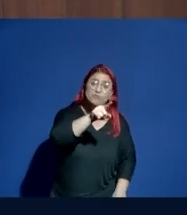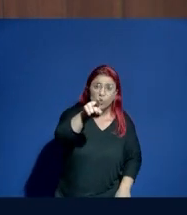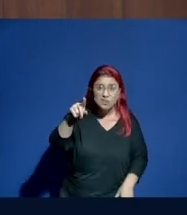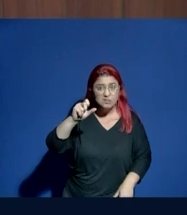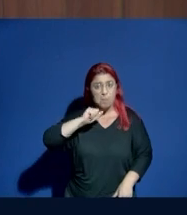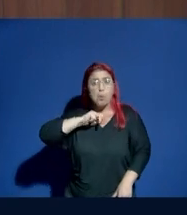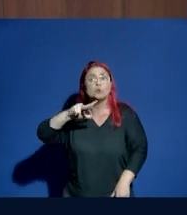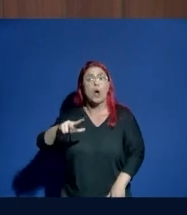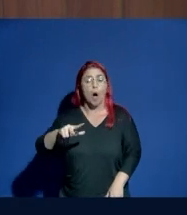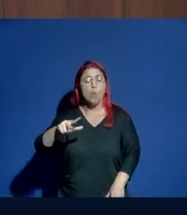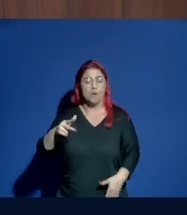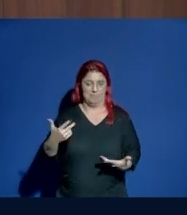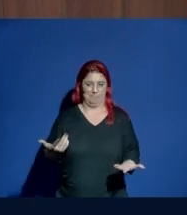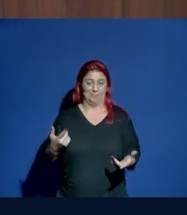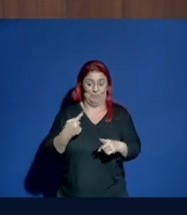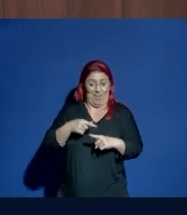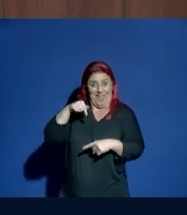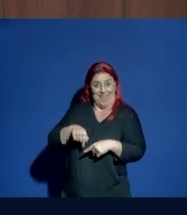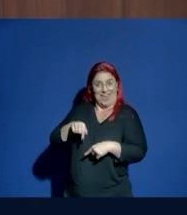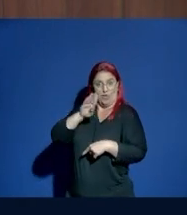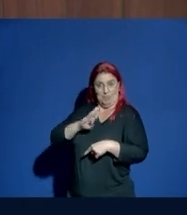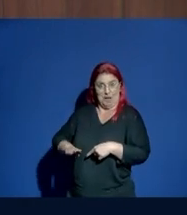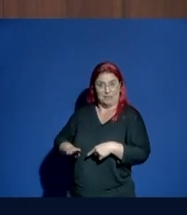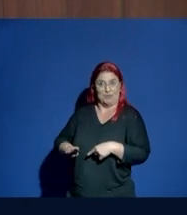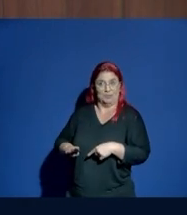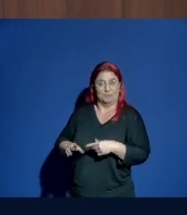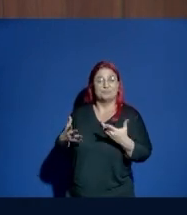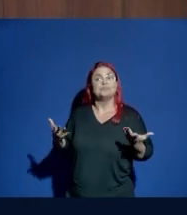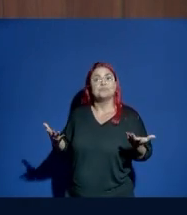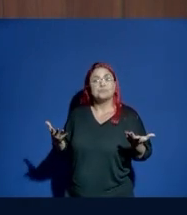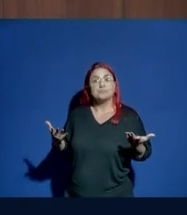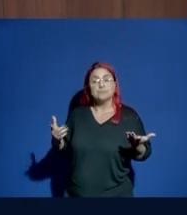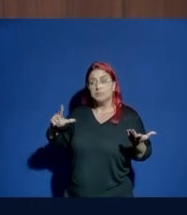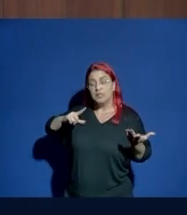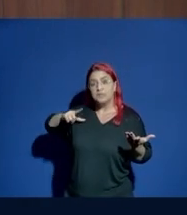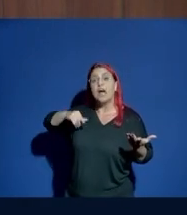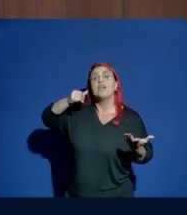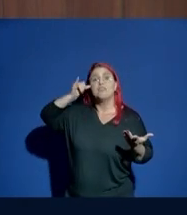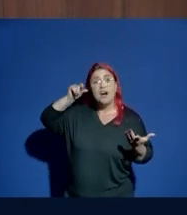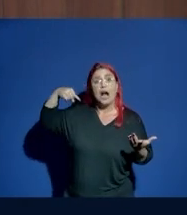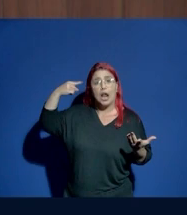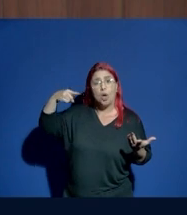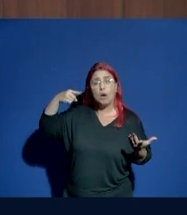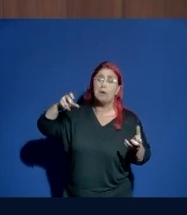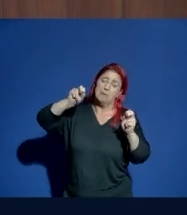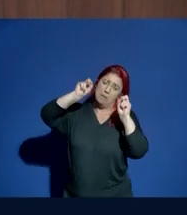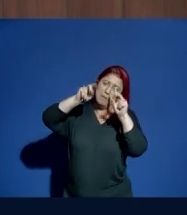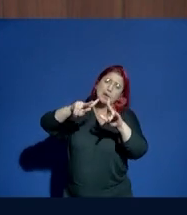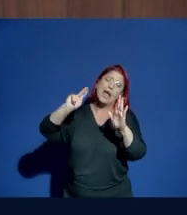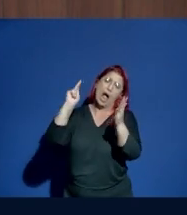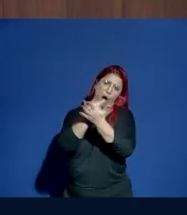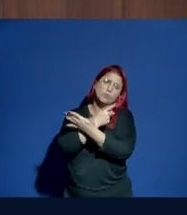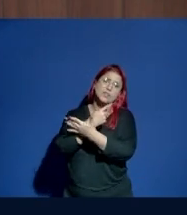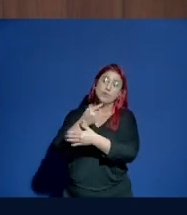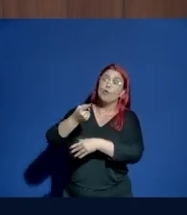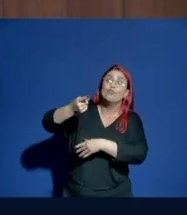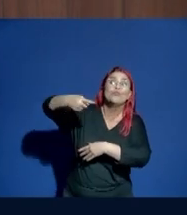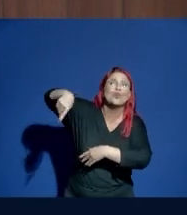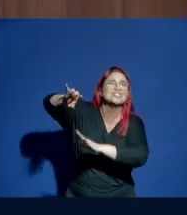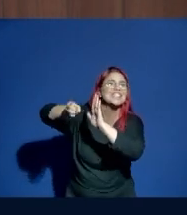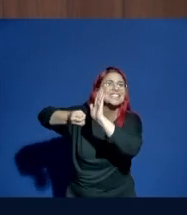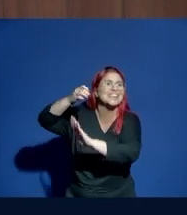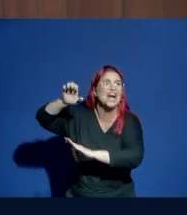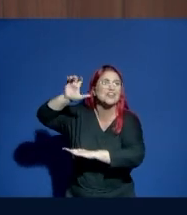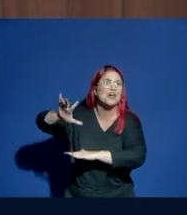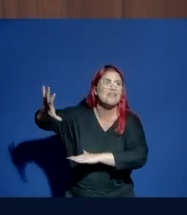que bois no nosso país só come capim se tem aqui a vaca louca Foi um prion se desenvolver na Europa